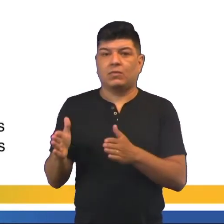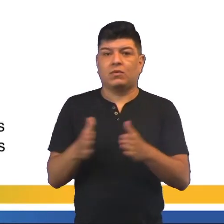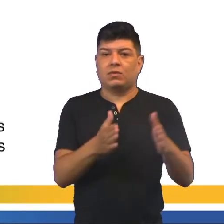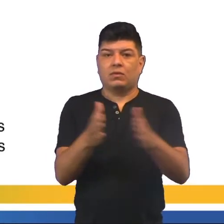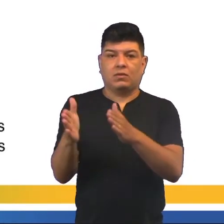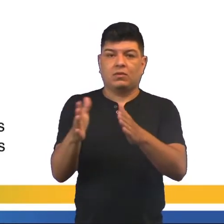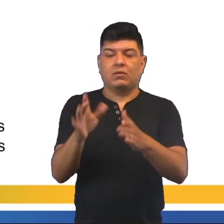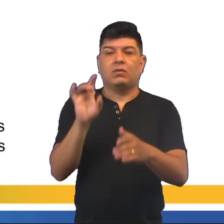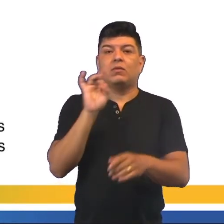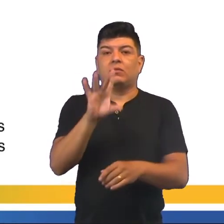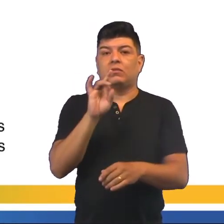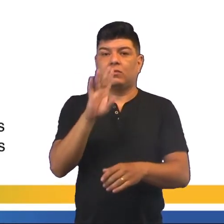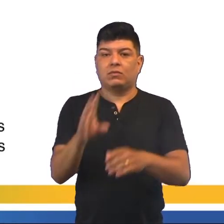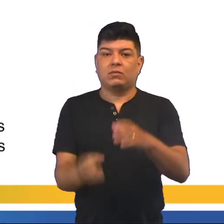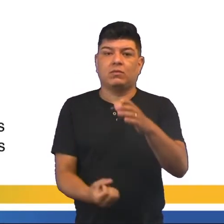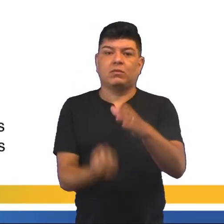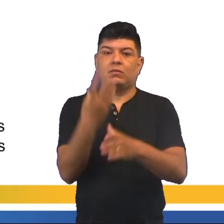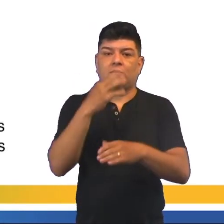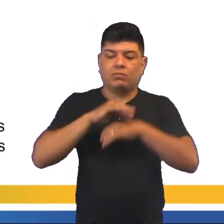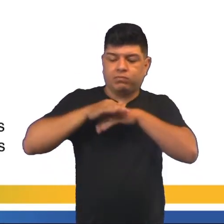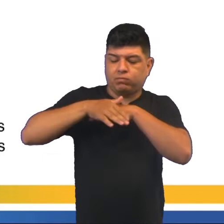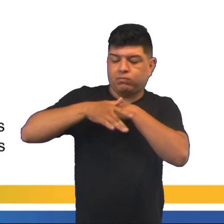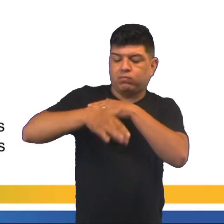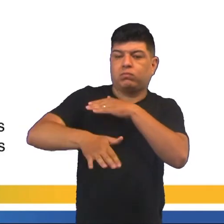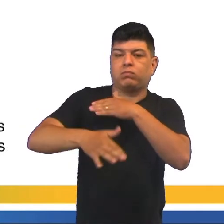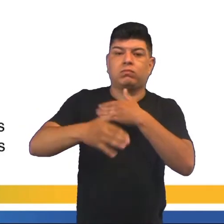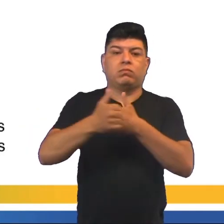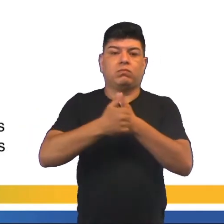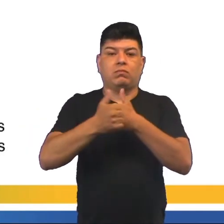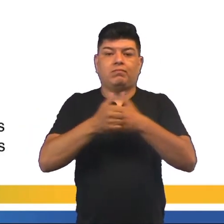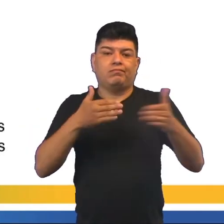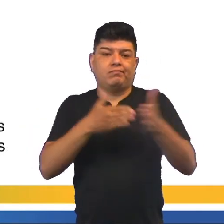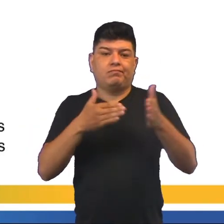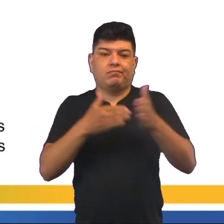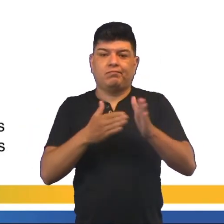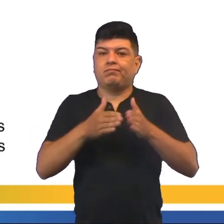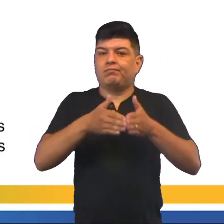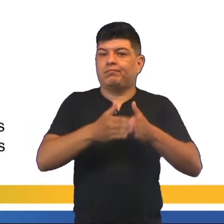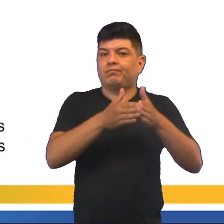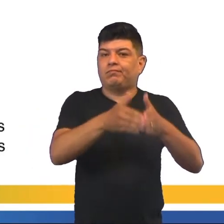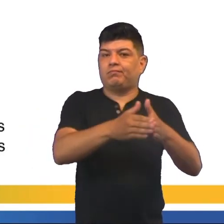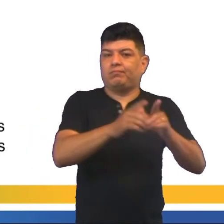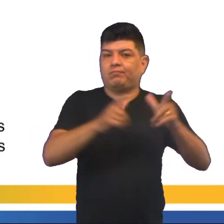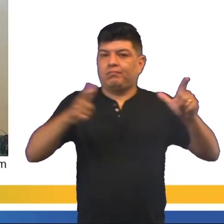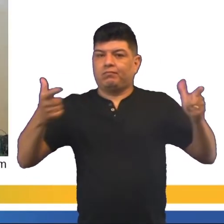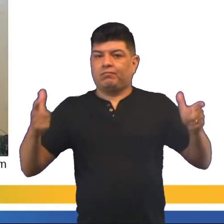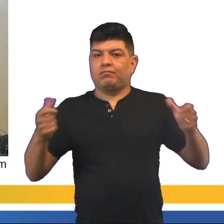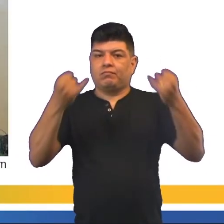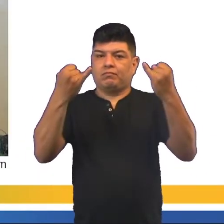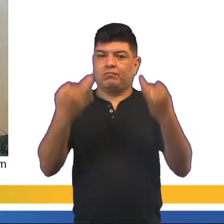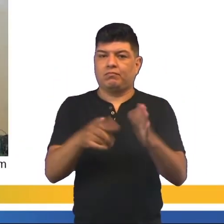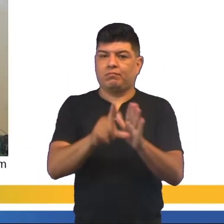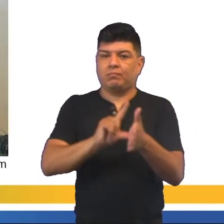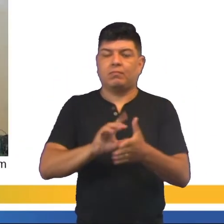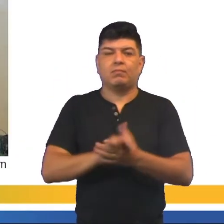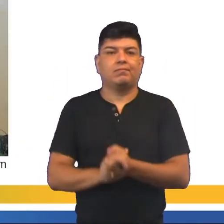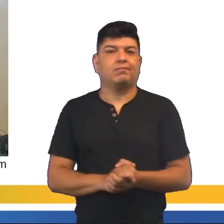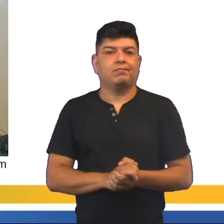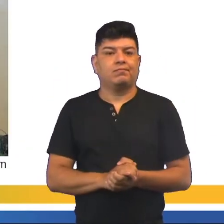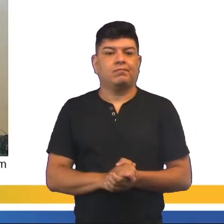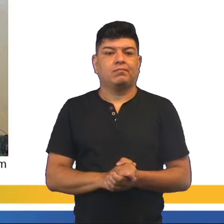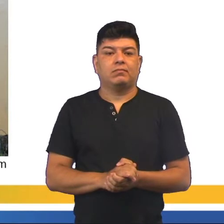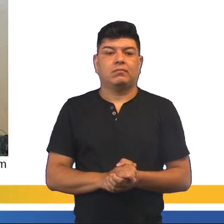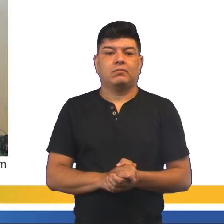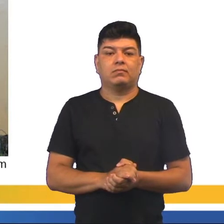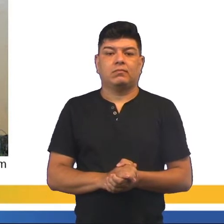planície. Isso favorece a formação de bancos de areia no leito, que impede a navegação de grande porte, como falei anteriormente.